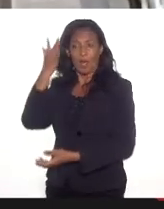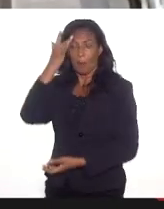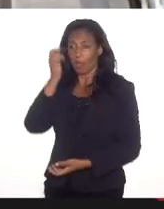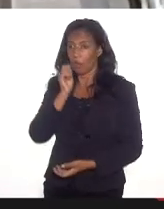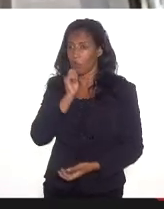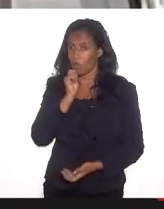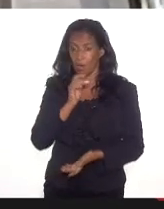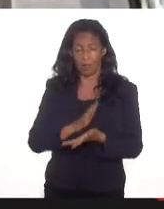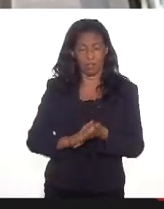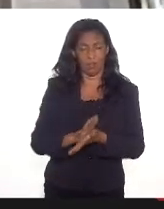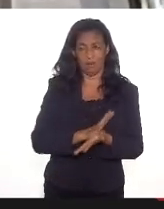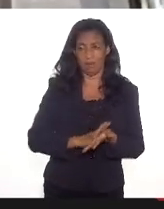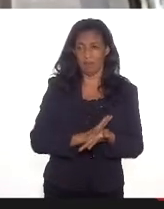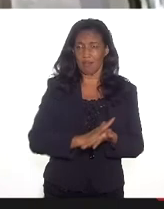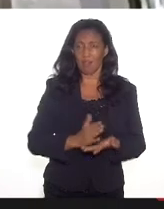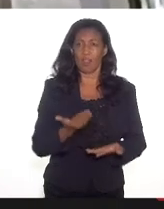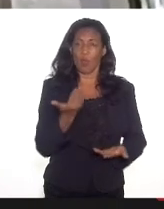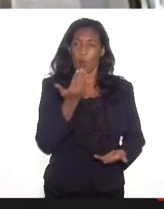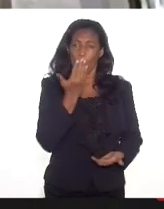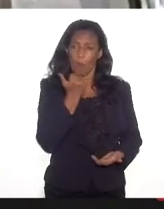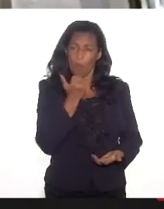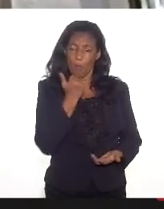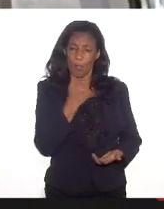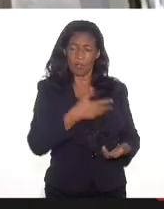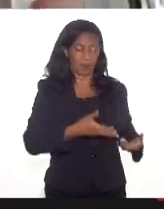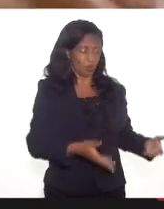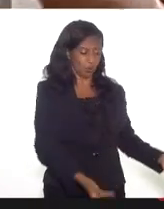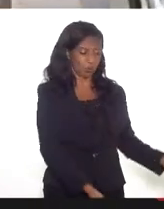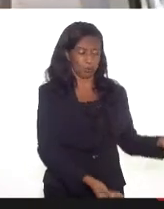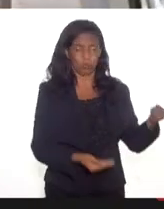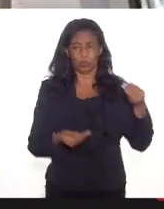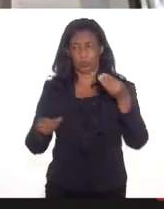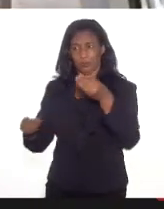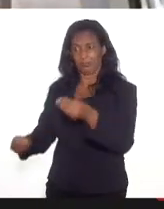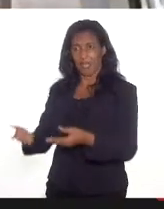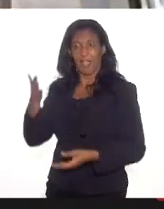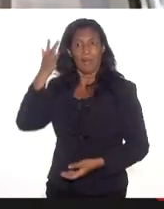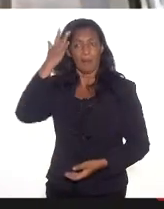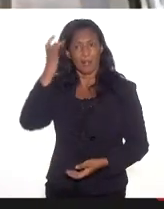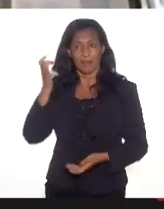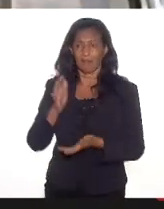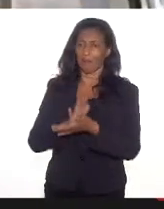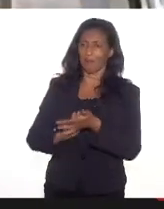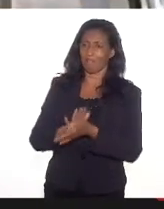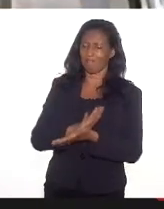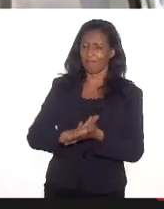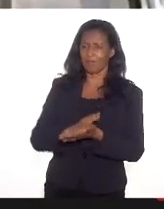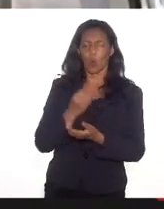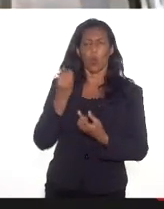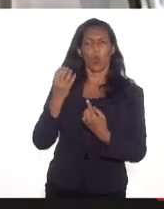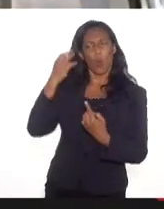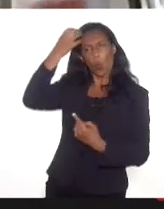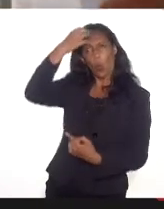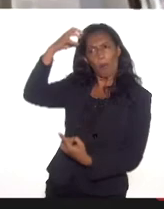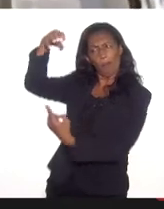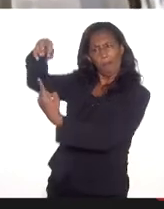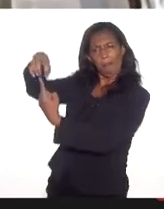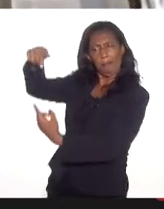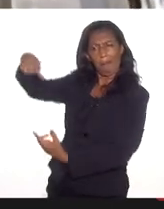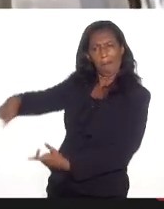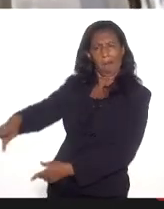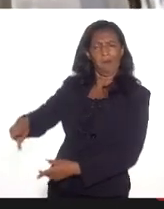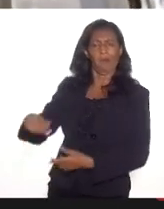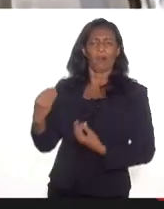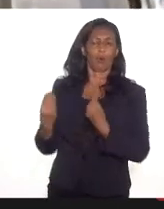amanhã ela está à mercê de outra política como se perde essa política como se a culpa fosse dela como não se